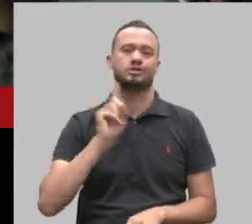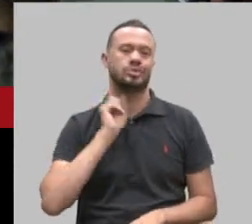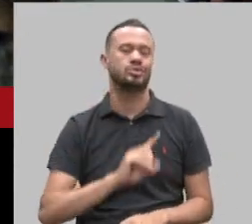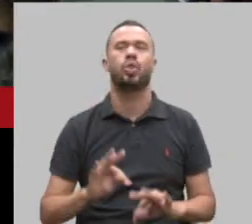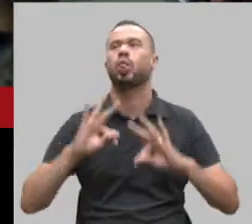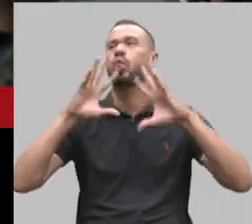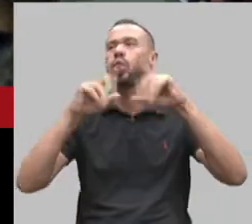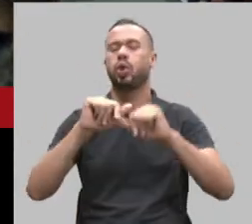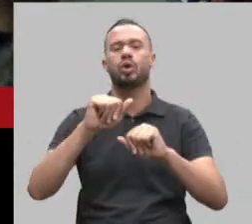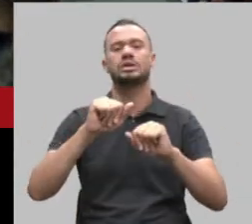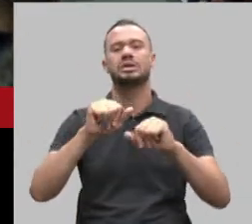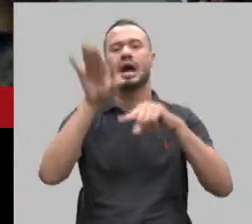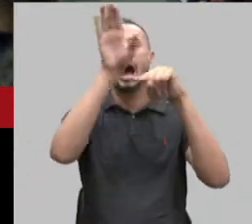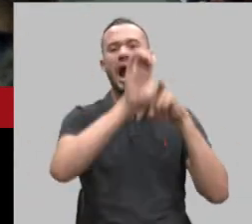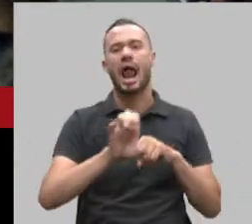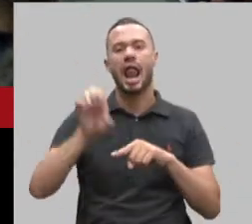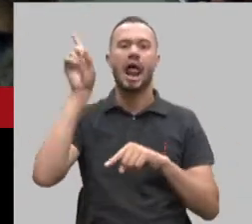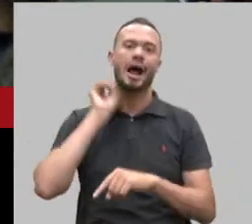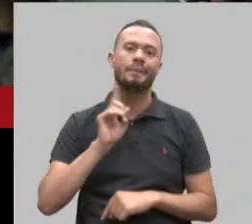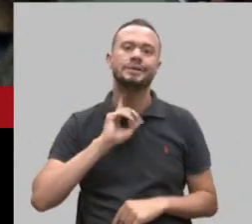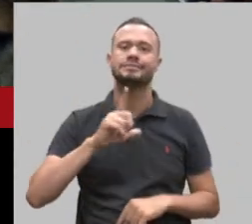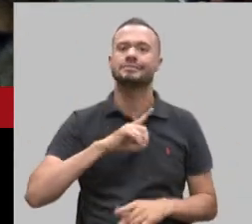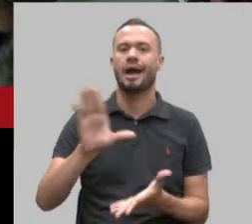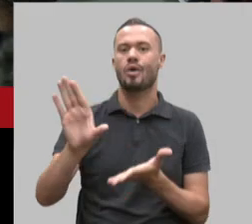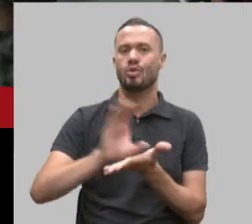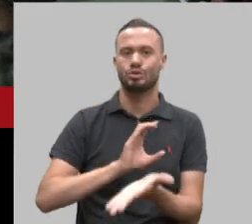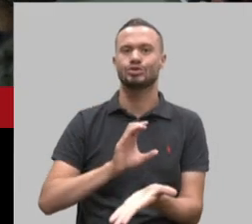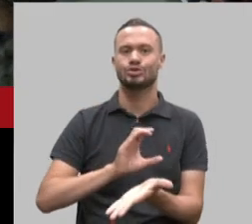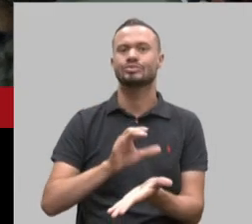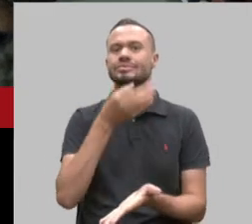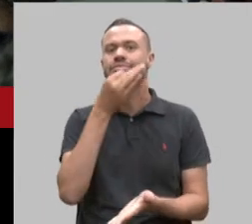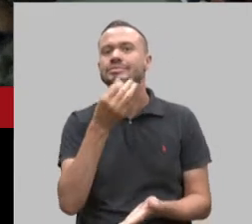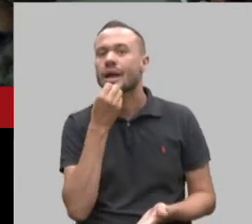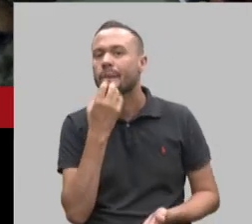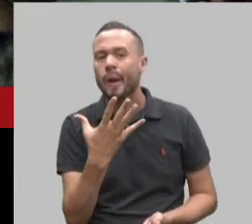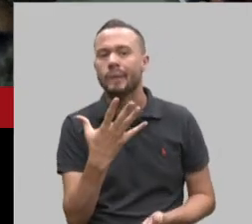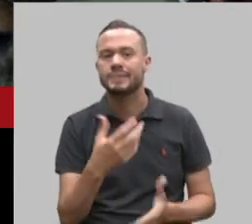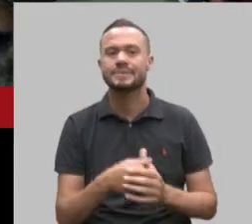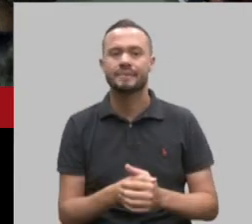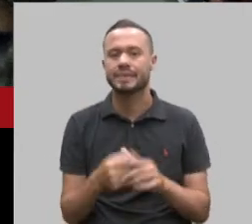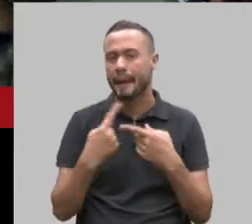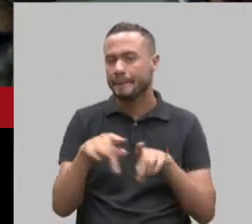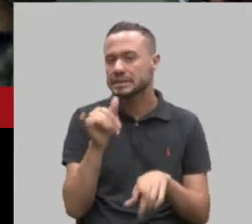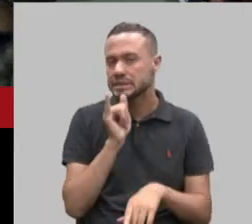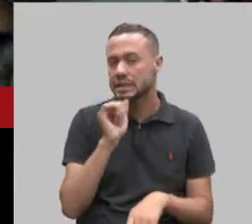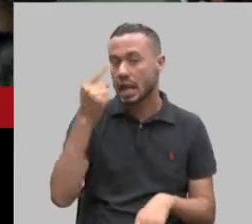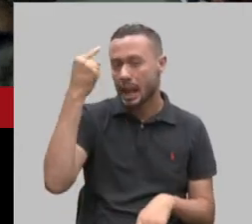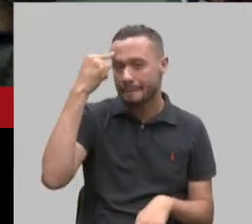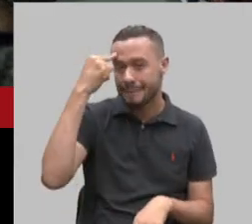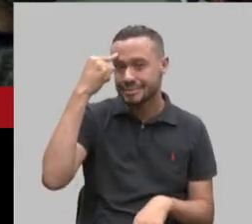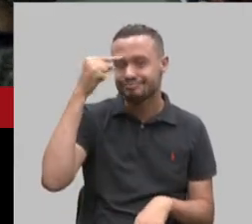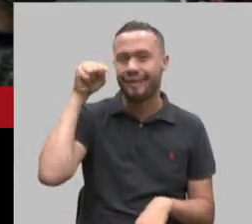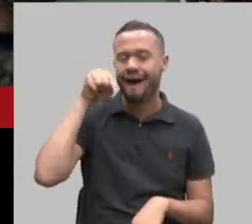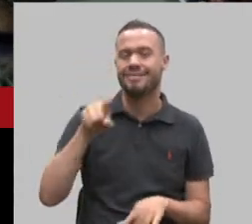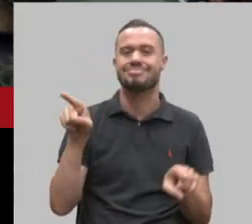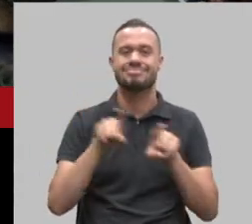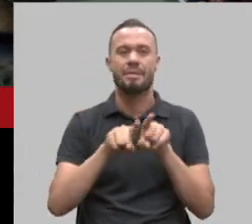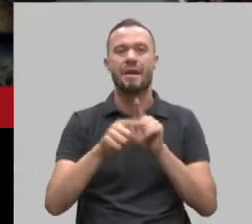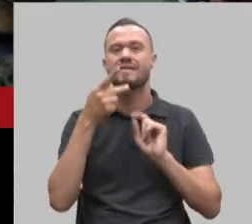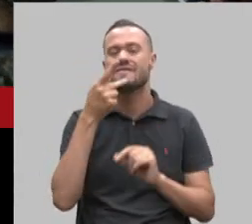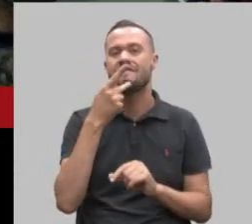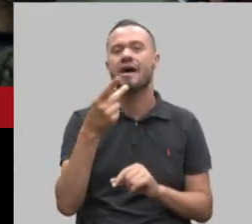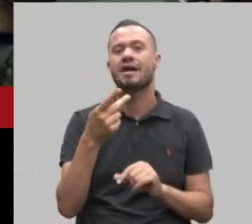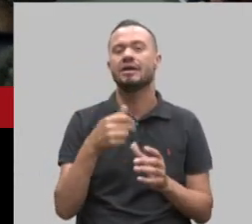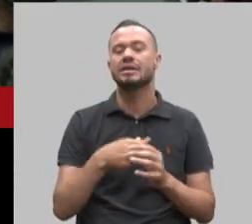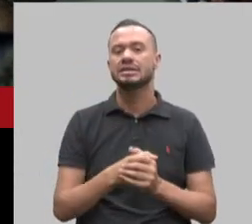Gerais tem esse direito tem esse recurso e sim seria muito bom mas se você for parar para pensar aqui também fala sobre a melor